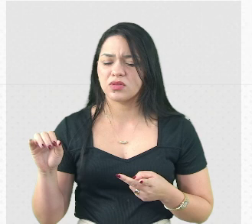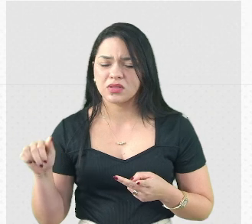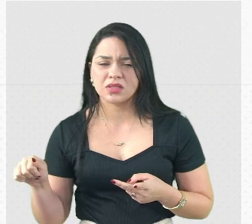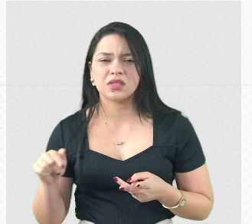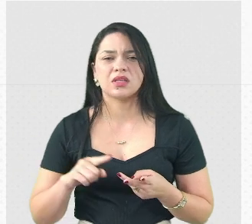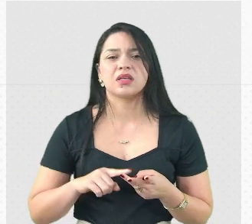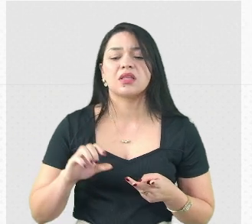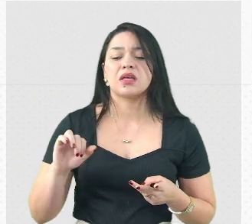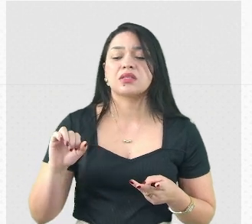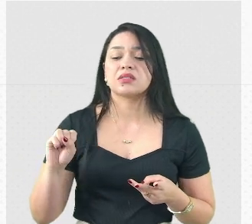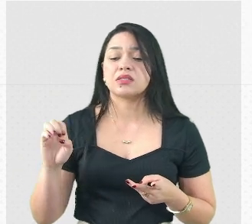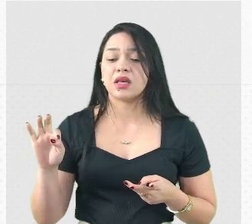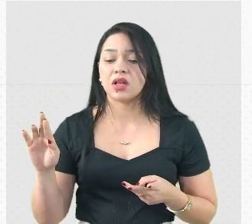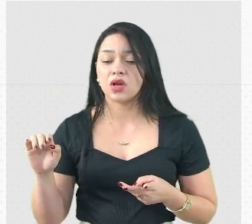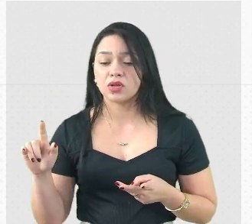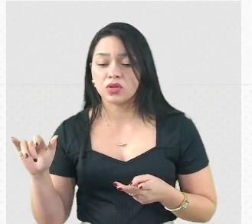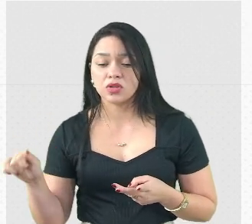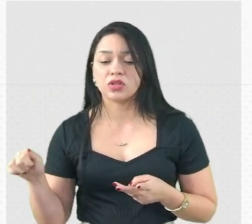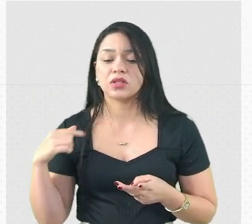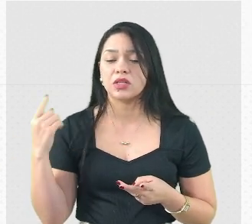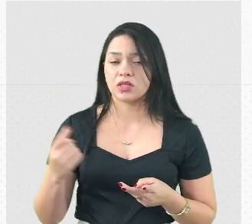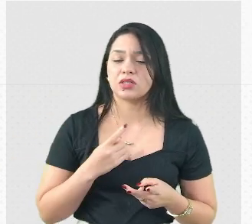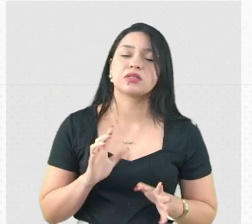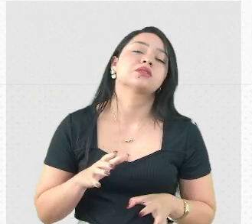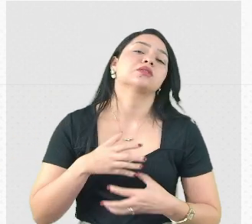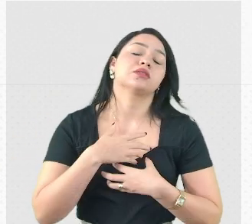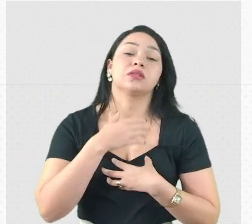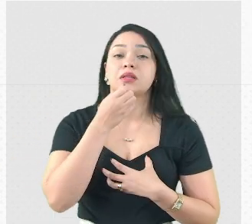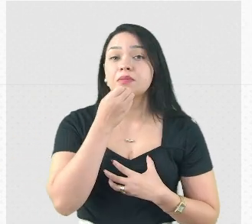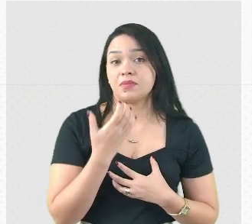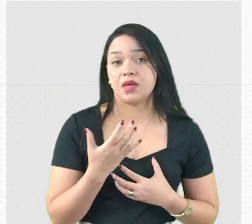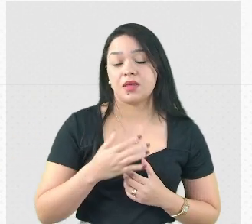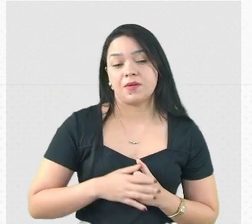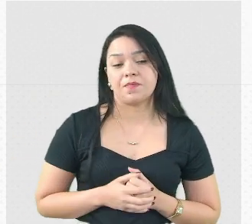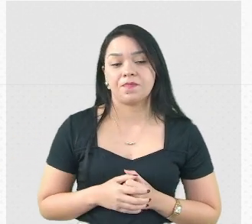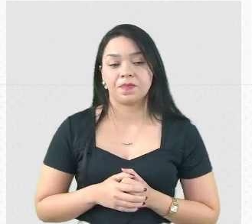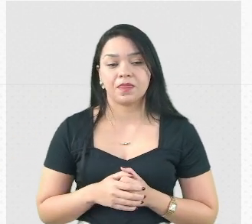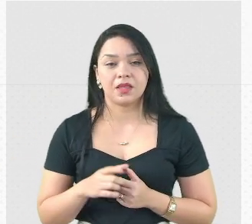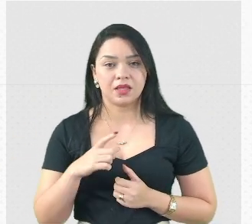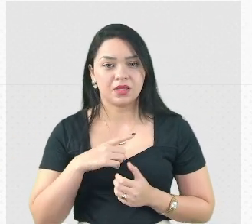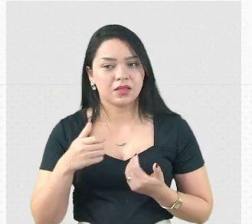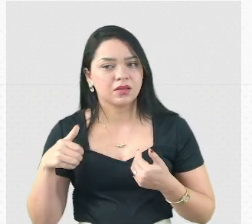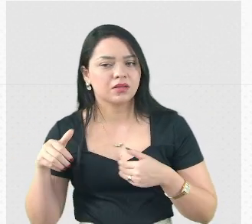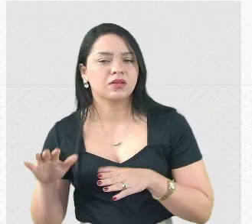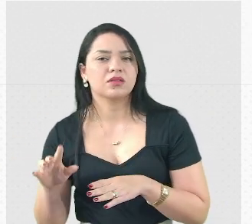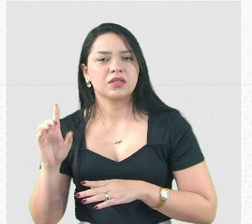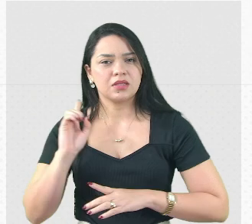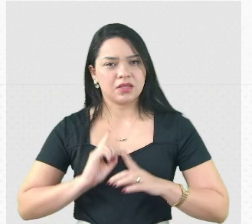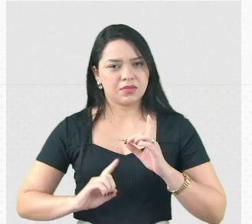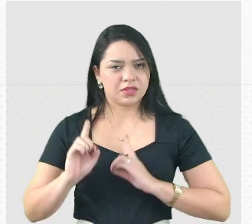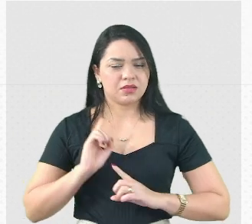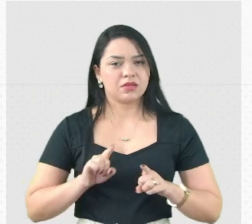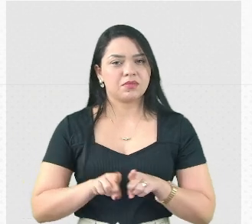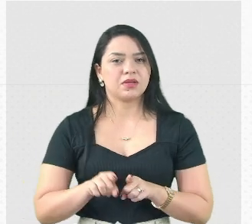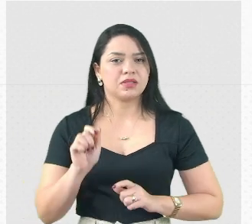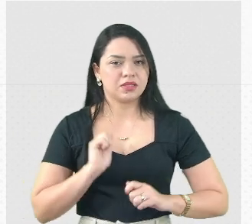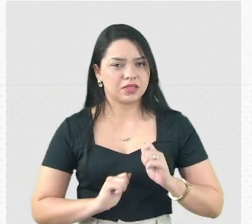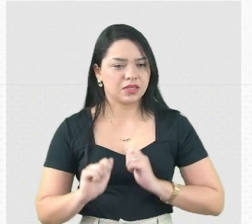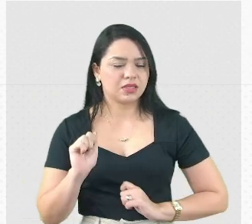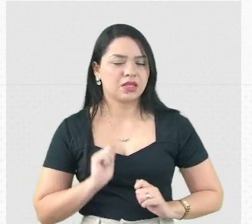serotonina, são hormônios que fazem com que a gente se sinta bem e que a gente dê um chega para lá nessa depressão e nessa